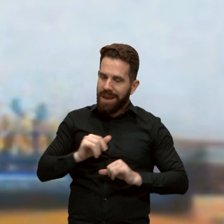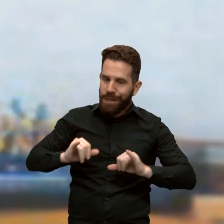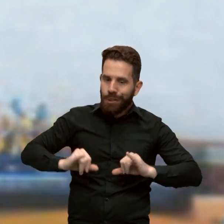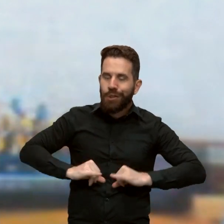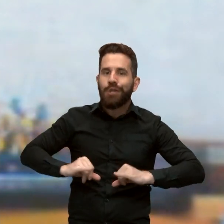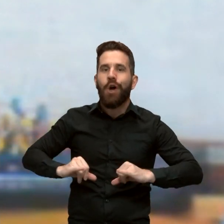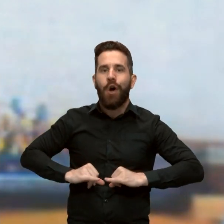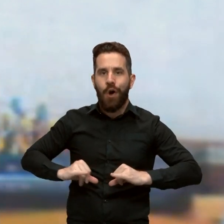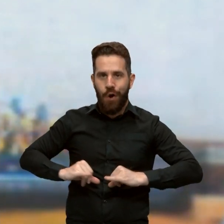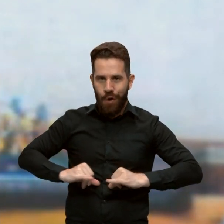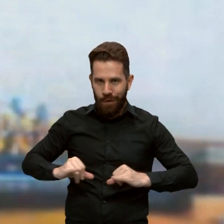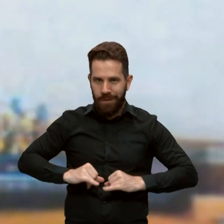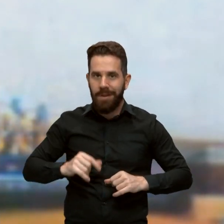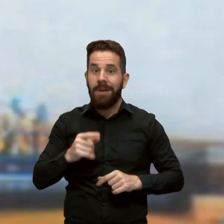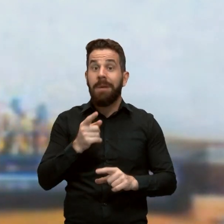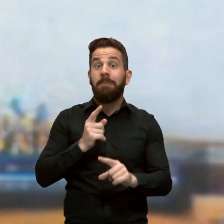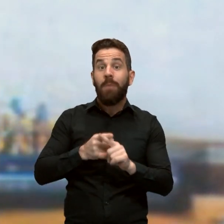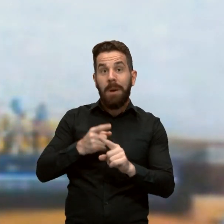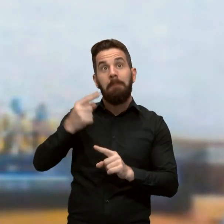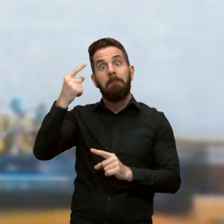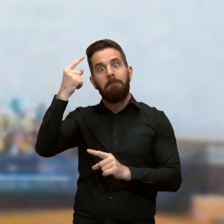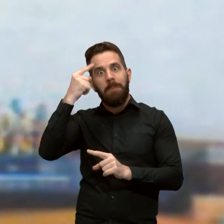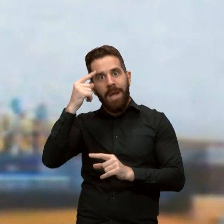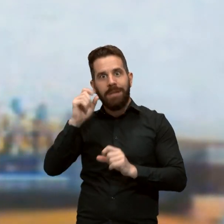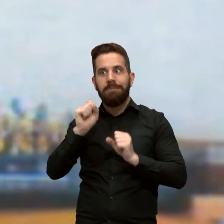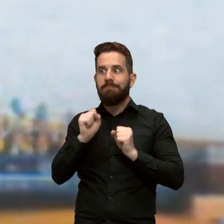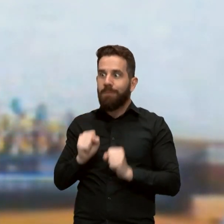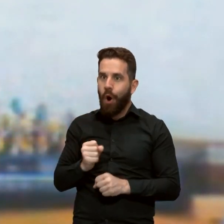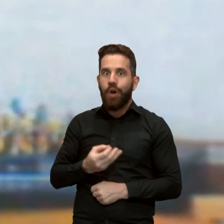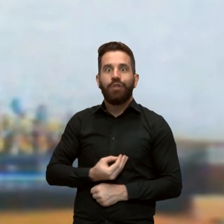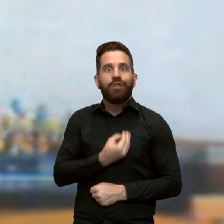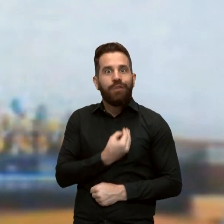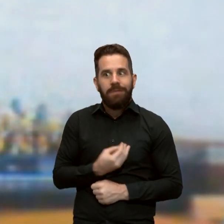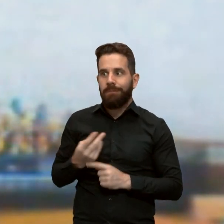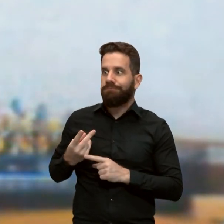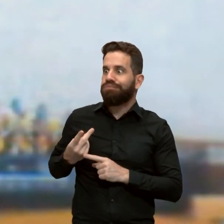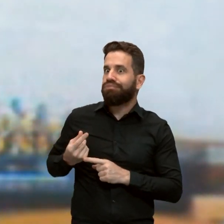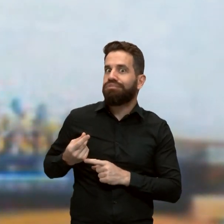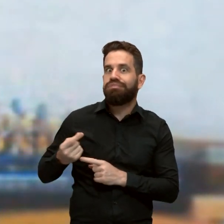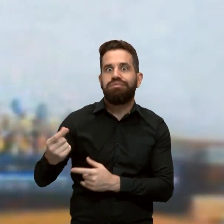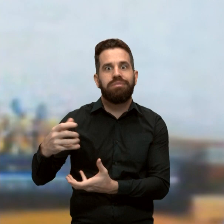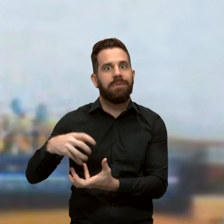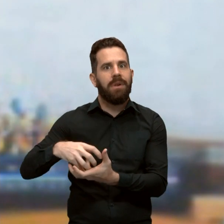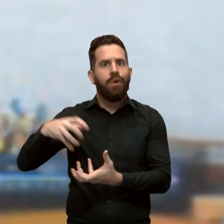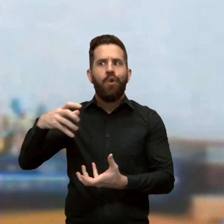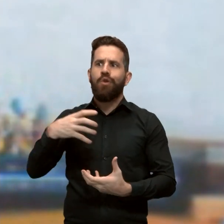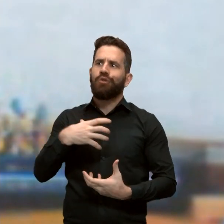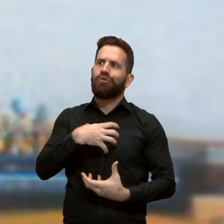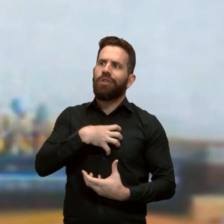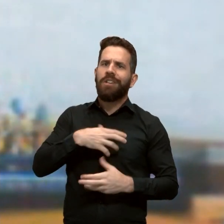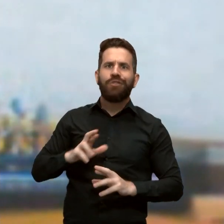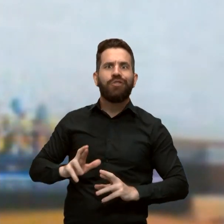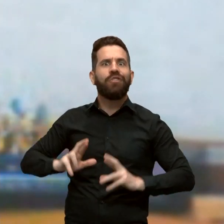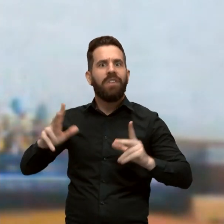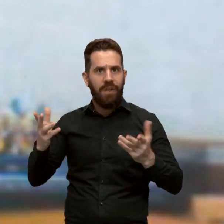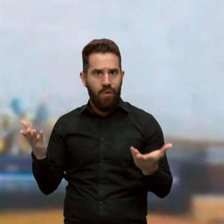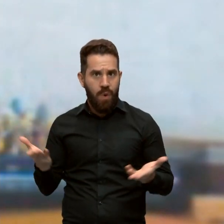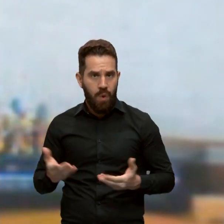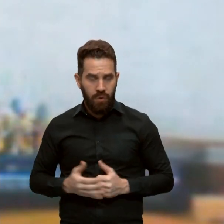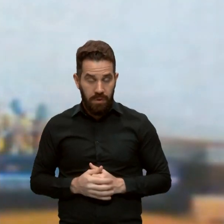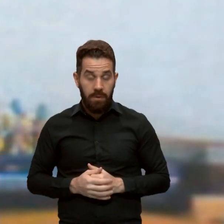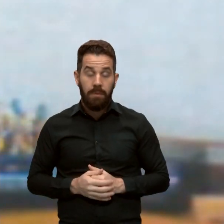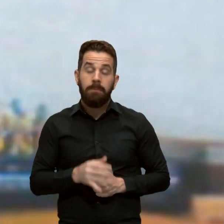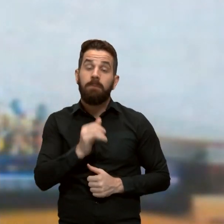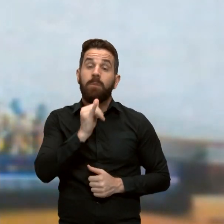esse aumento aí da expectativa de vida, com essa outra forma, né, de viver. Por exemplo, muitas